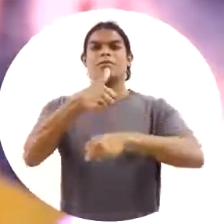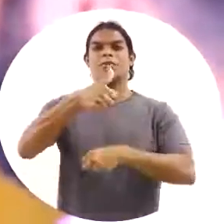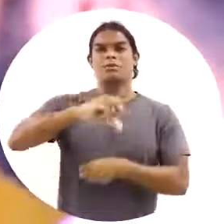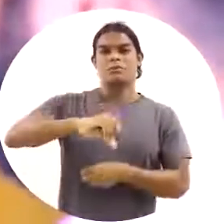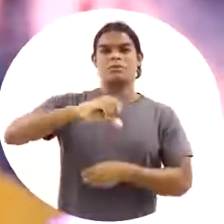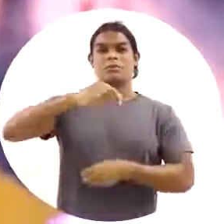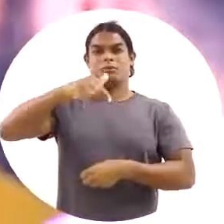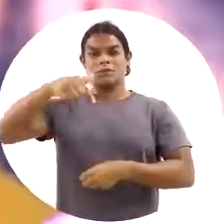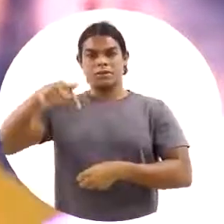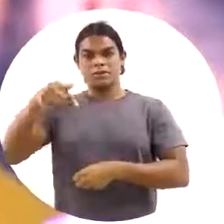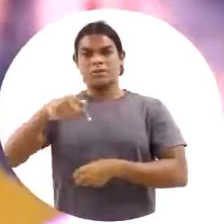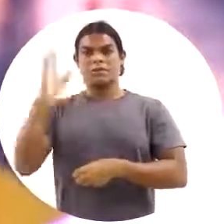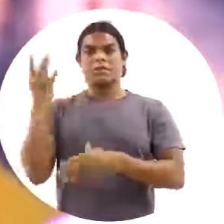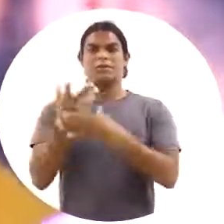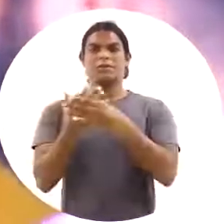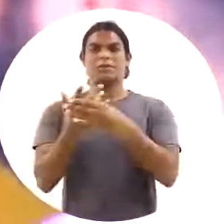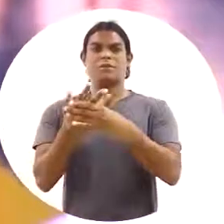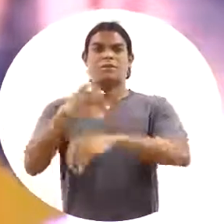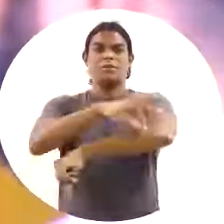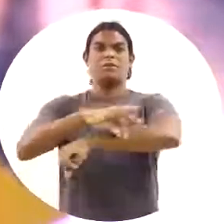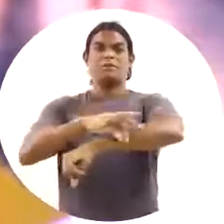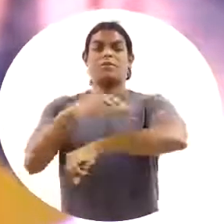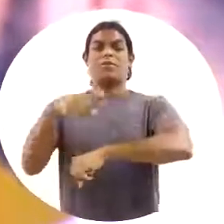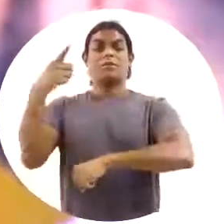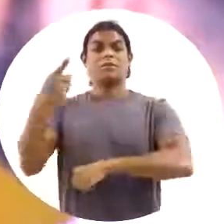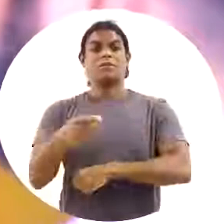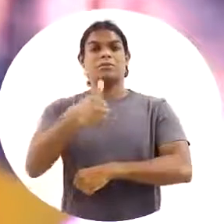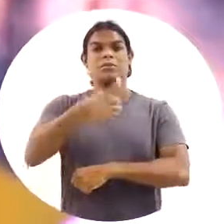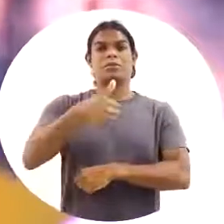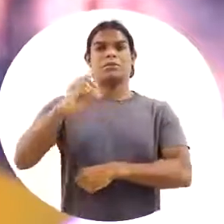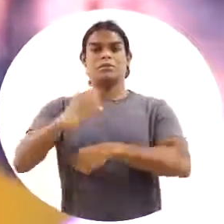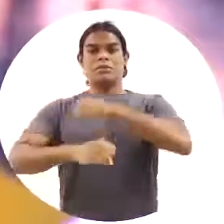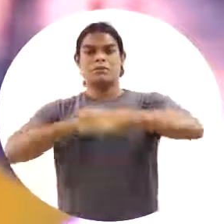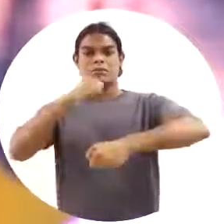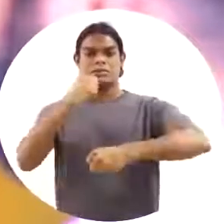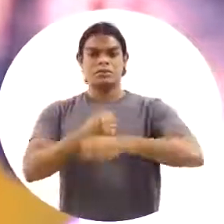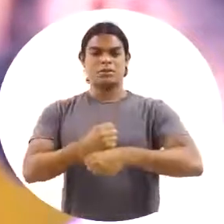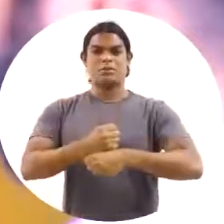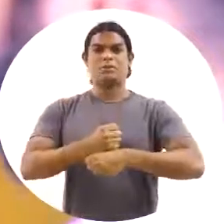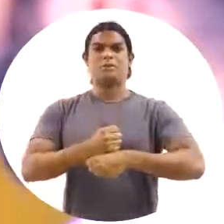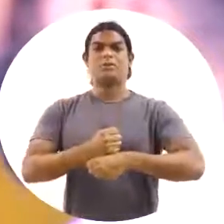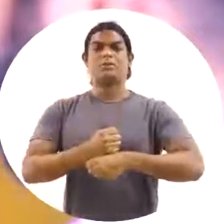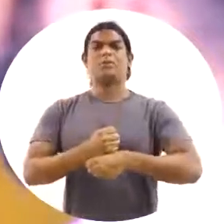arquitetura, e 10 anos depois, assim, sem